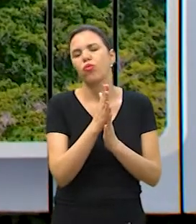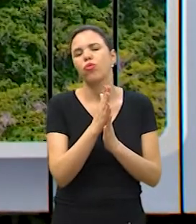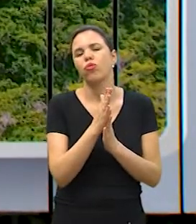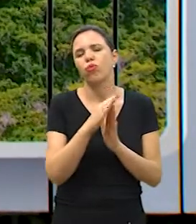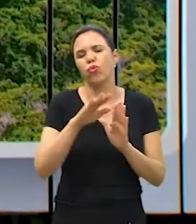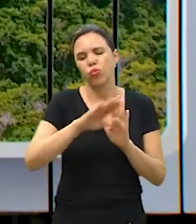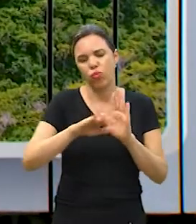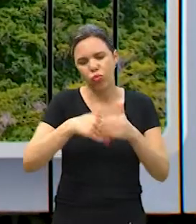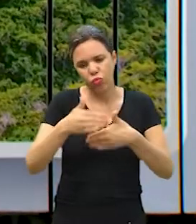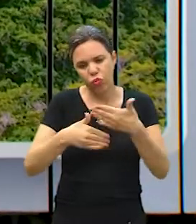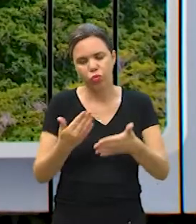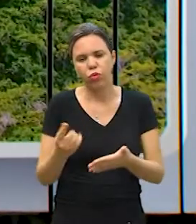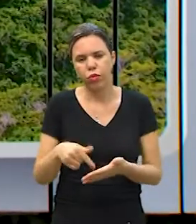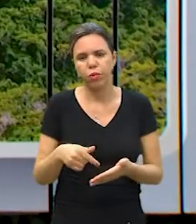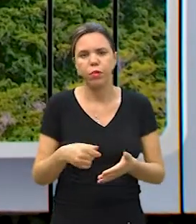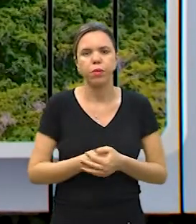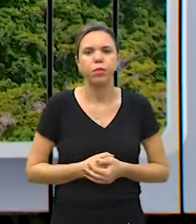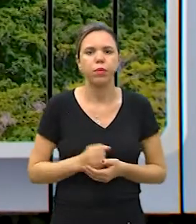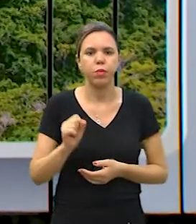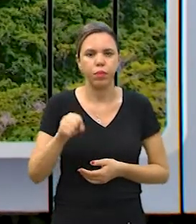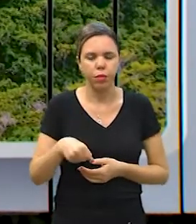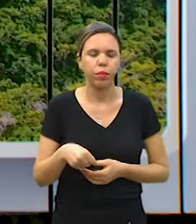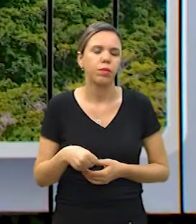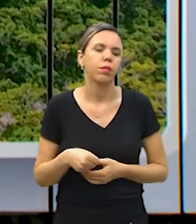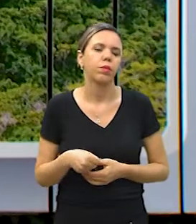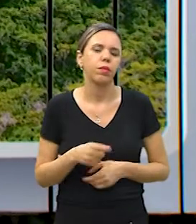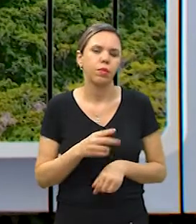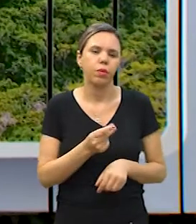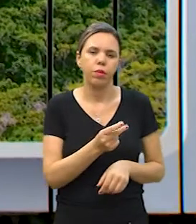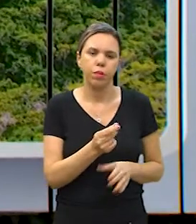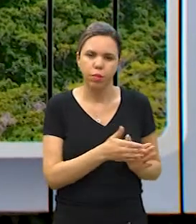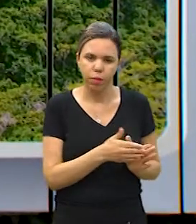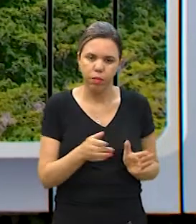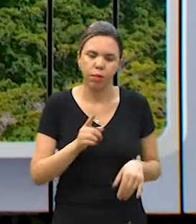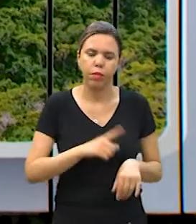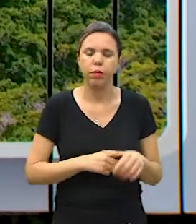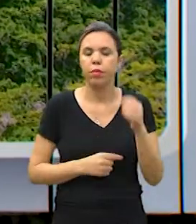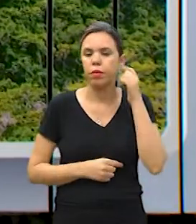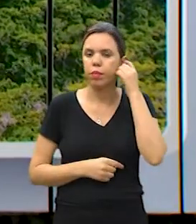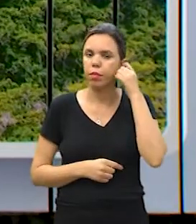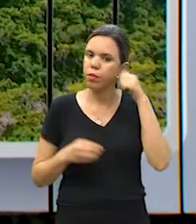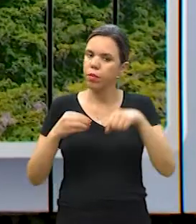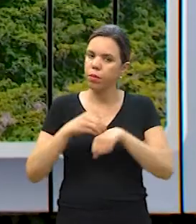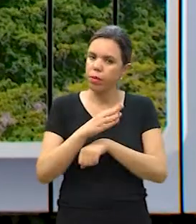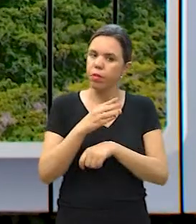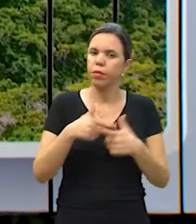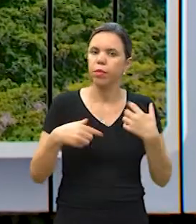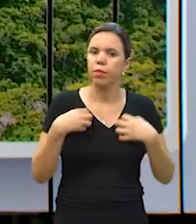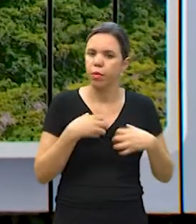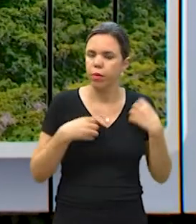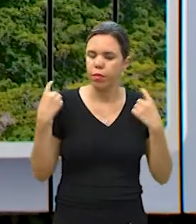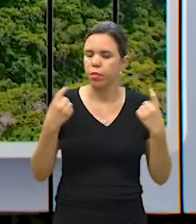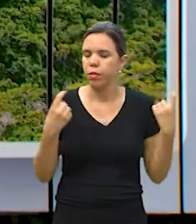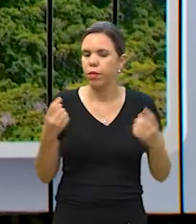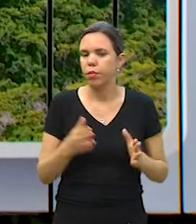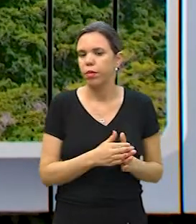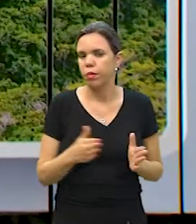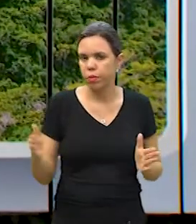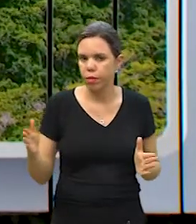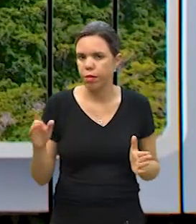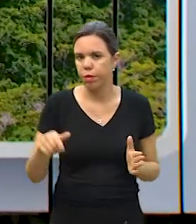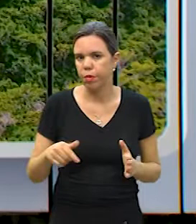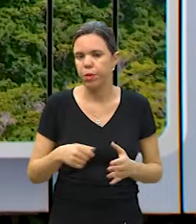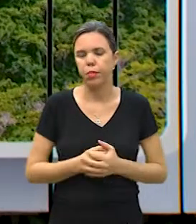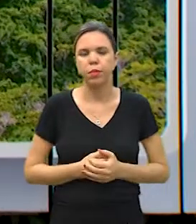do processo, que assim, toma muito tempo e traz tensões. Durante